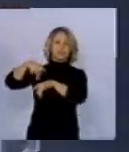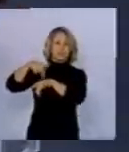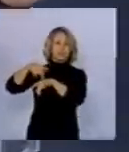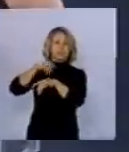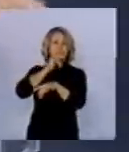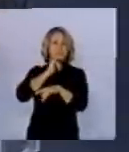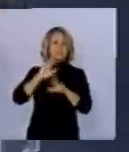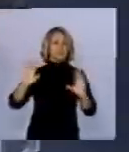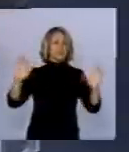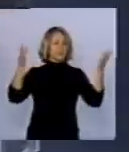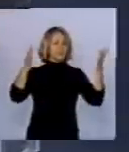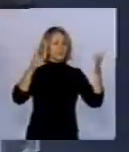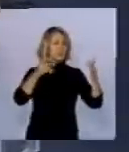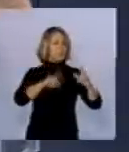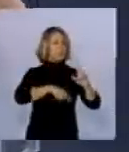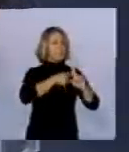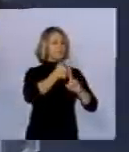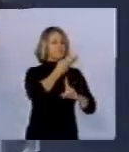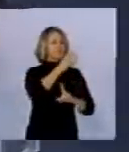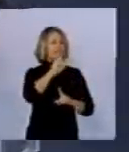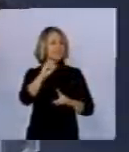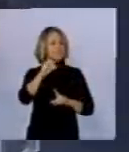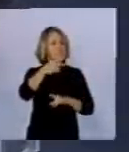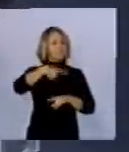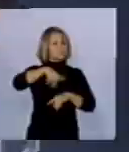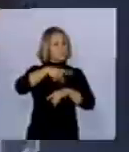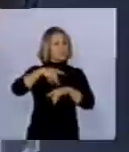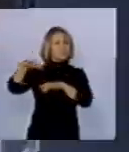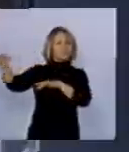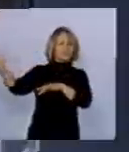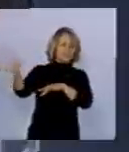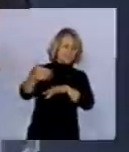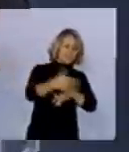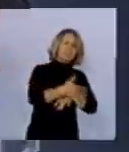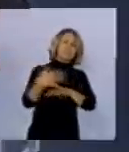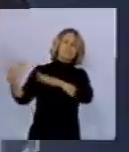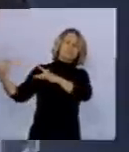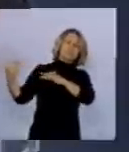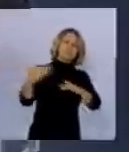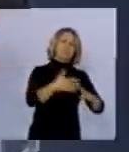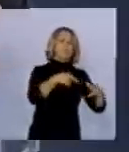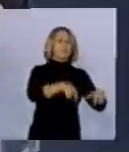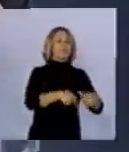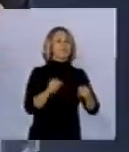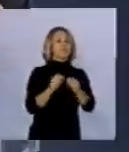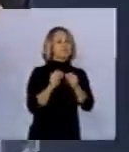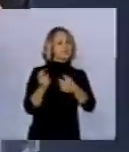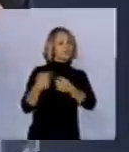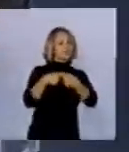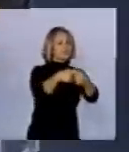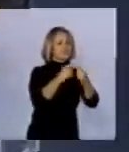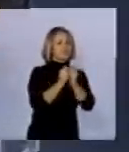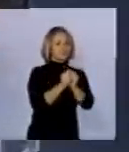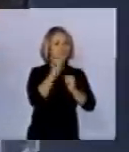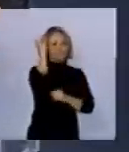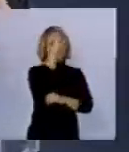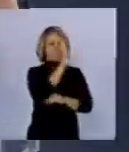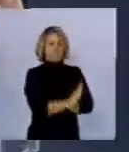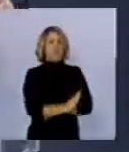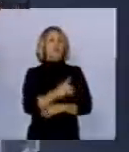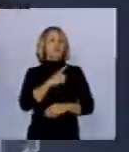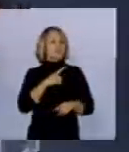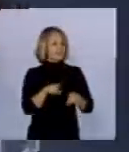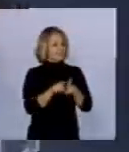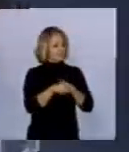nesse evento mais de 30 países querendo trazer recursos e fazer coproduções conosco E também temos no Brasil